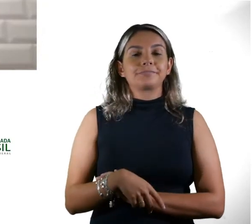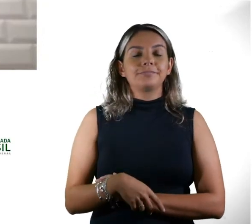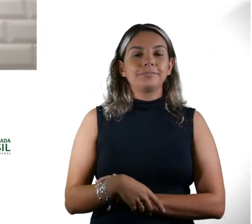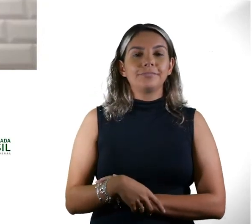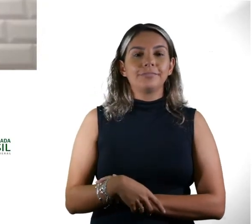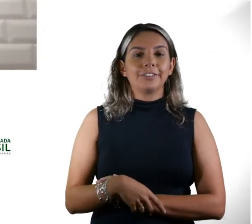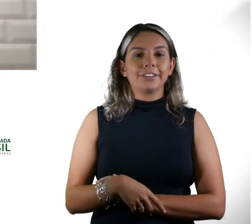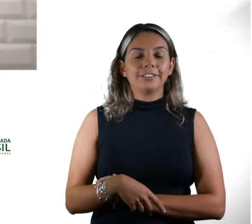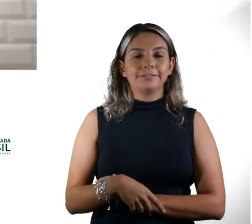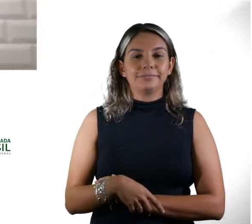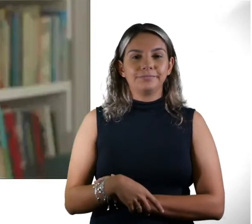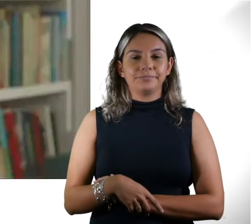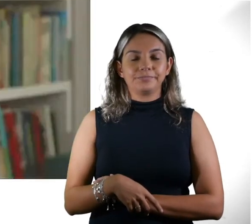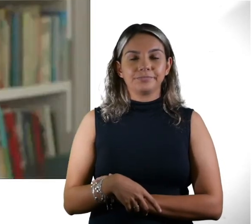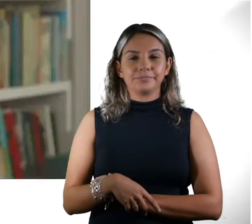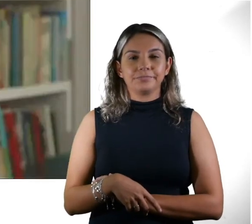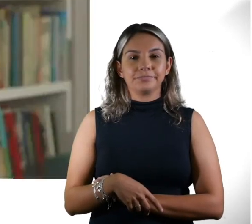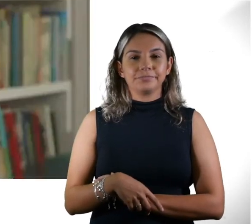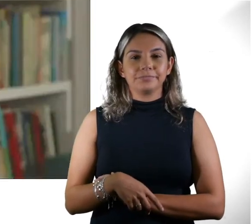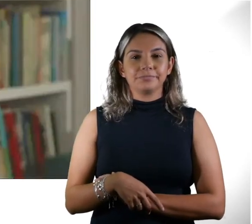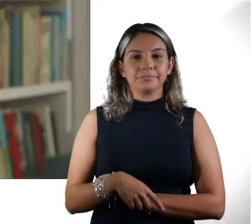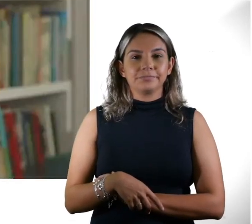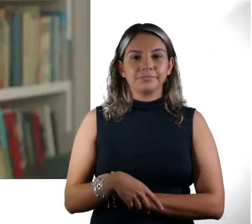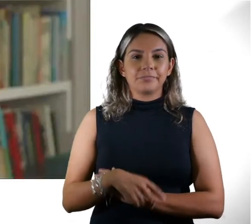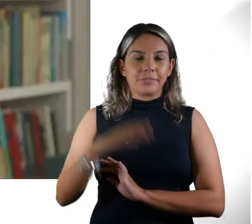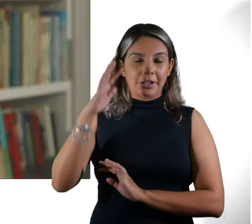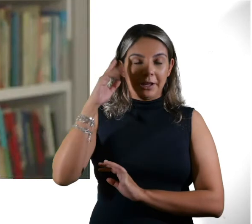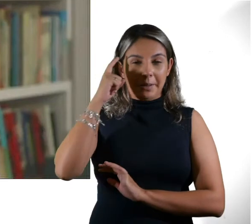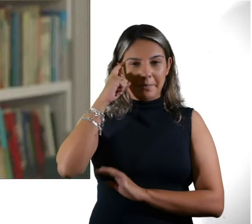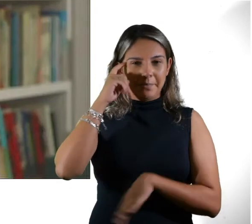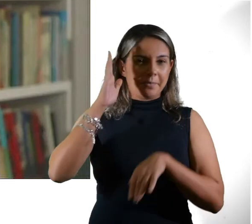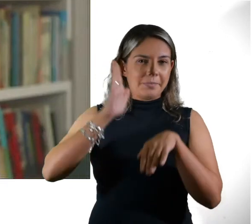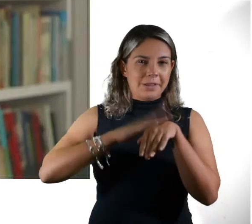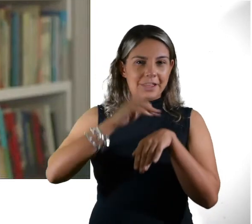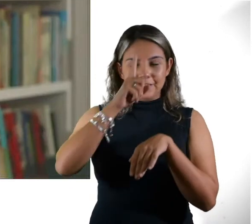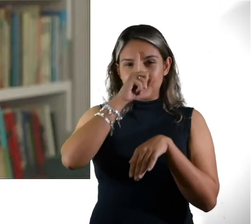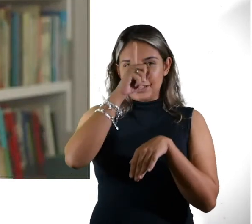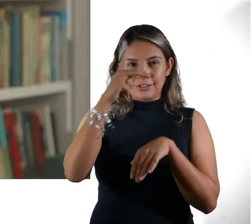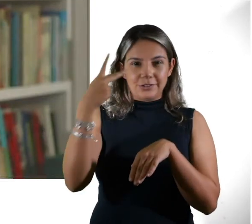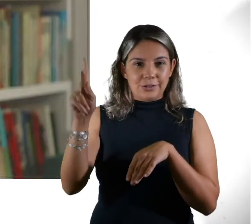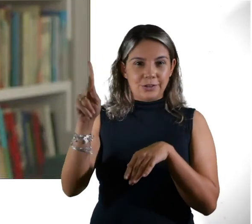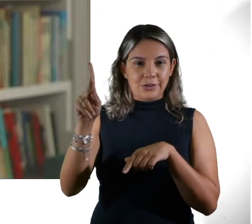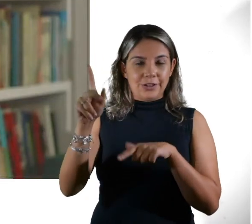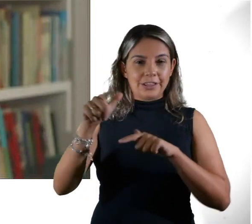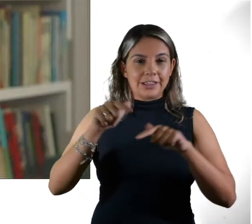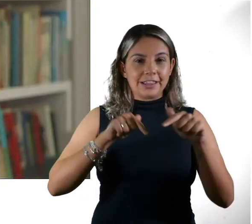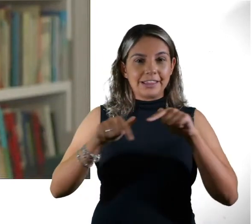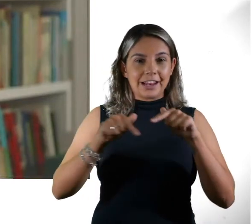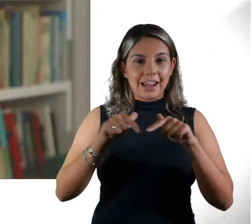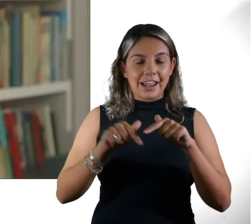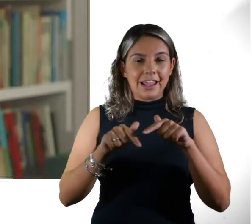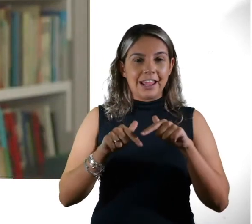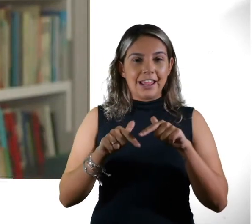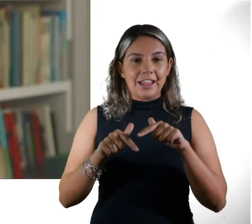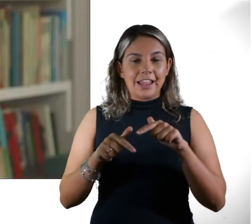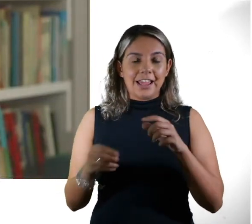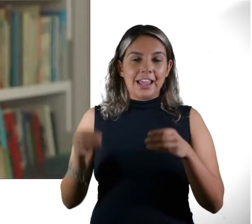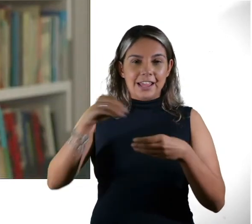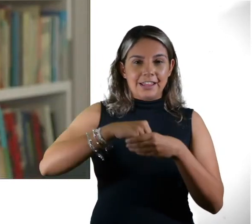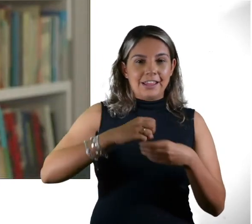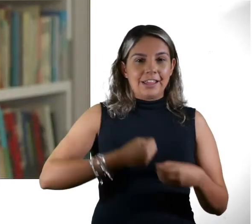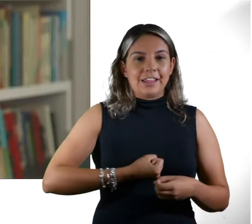a familiaridade com você. Penso que a ideia mais recorrente de sua obra cabe na